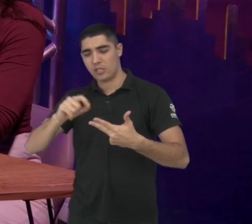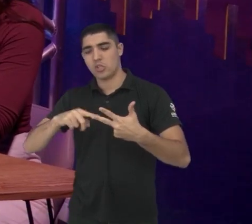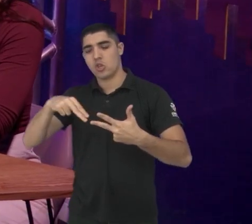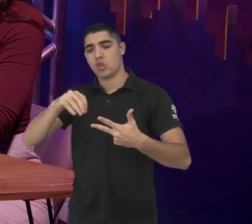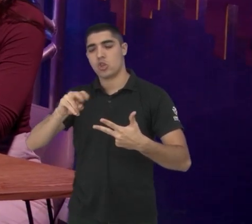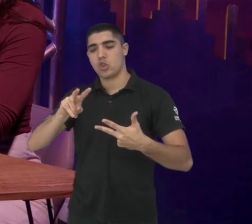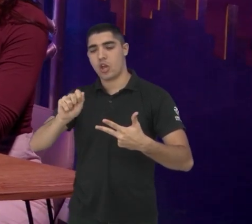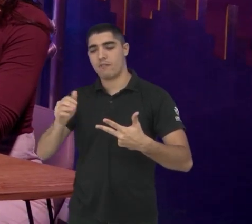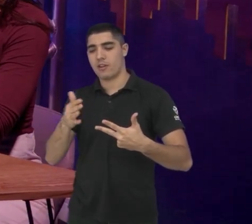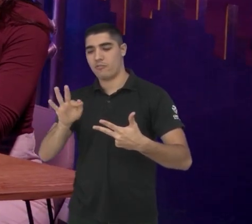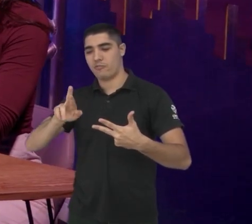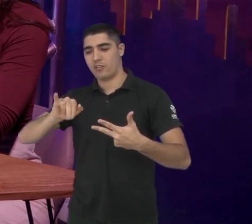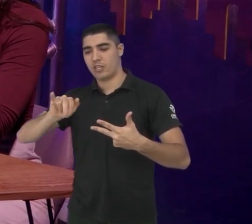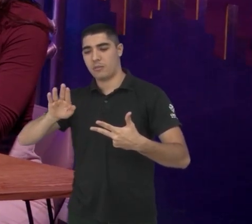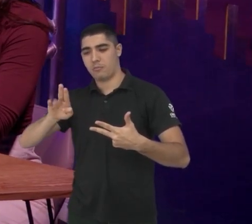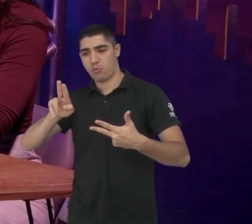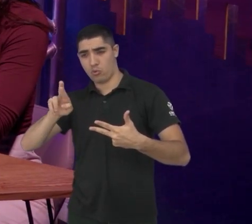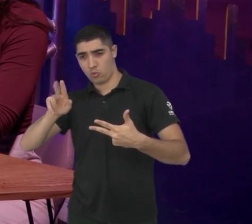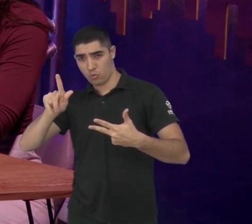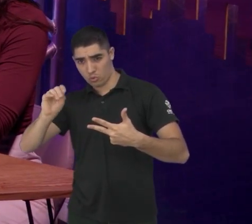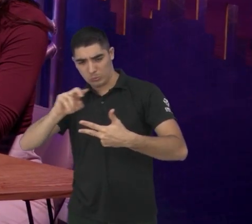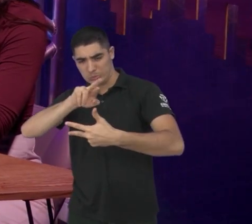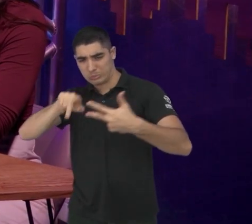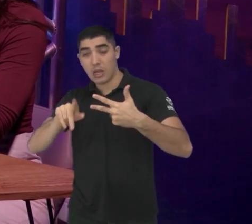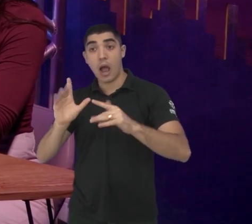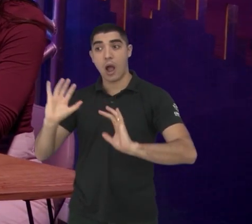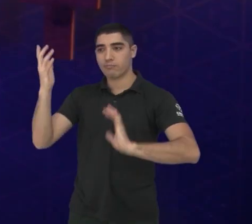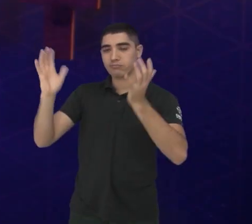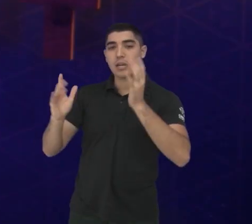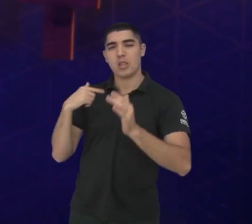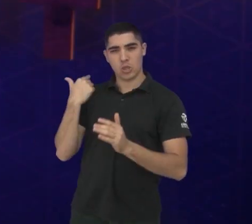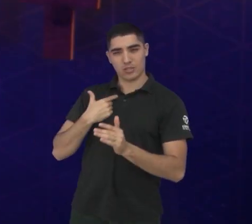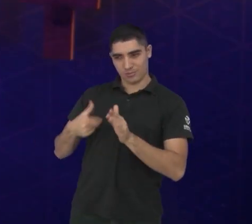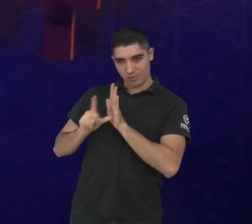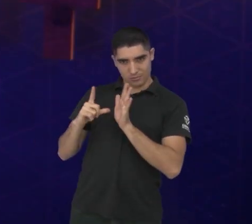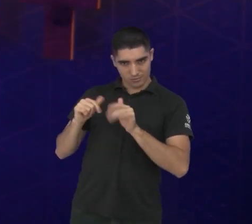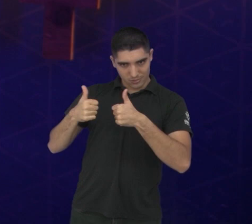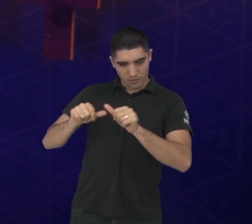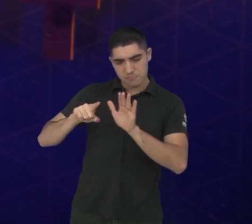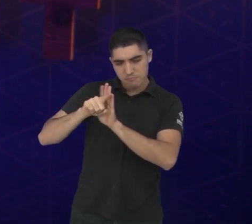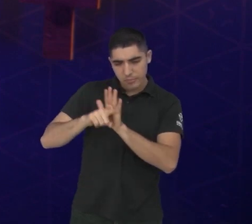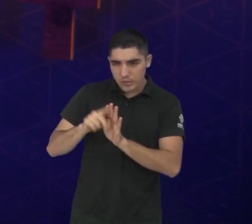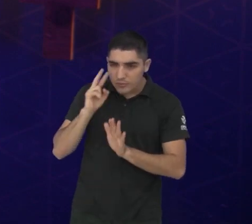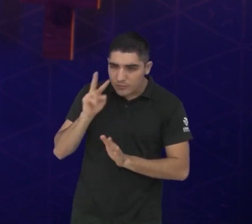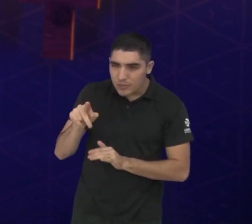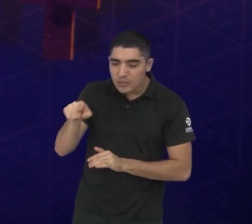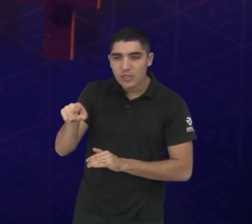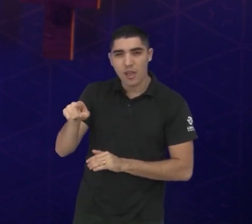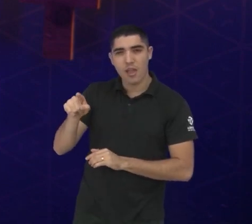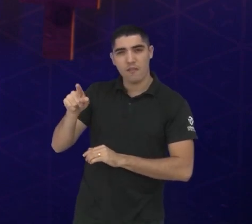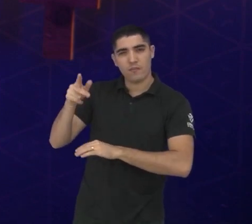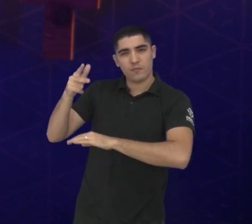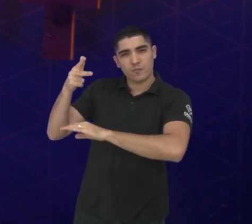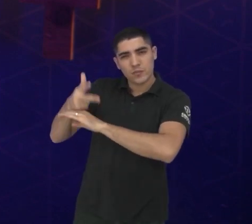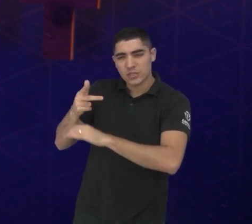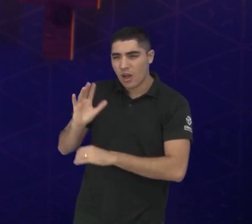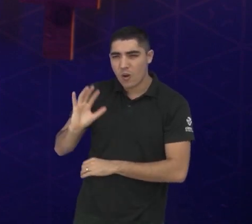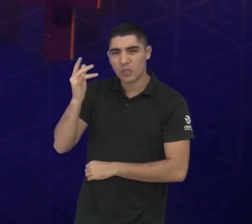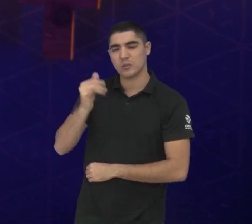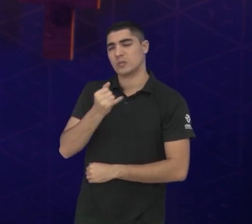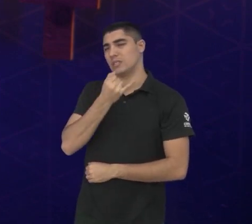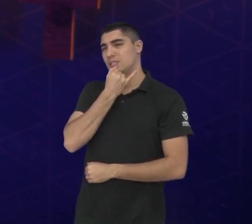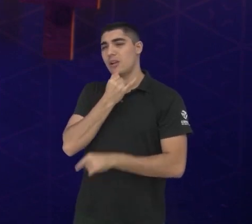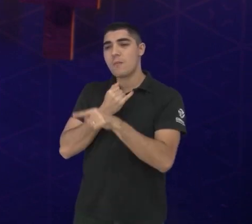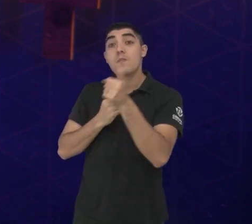que marcou bastante. A gente até estava vendo para fazer o Pode Ser, né, na pesquisa, uma imagem que chocou bastante, né, uma